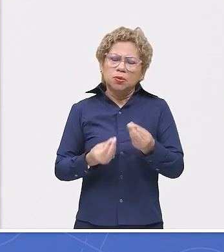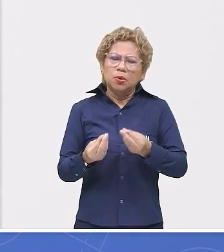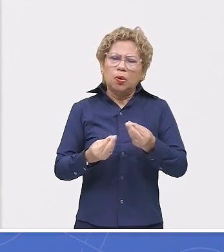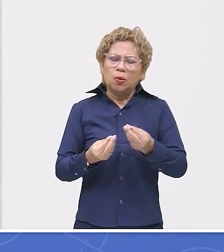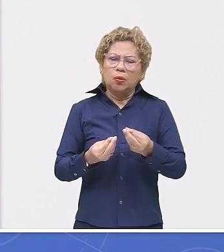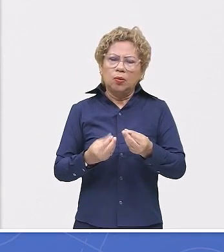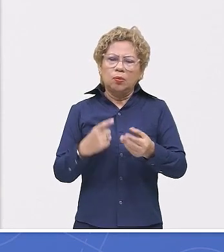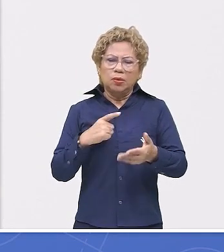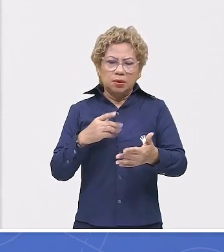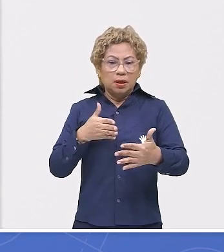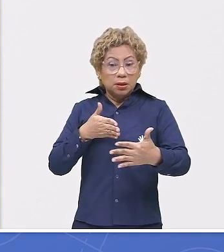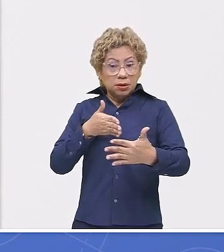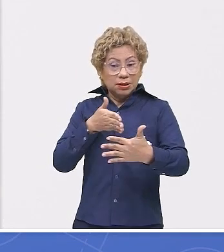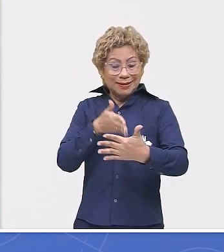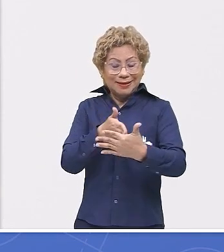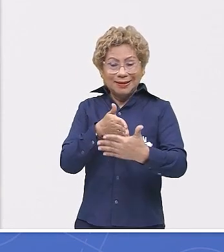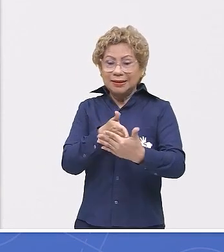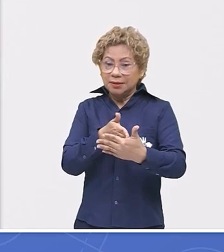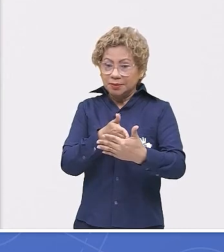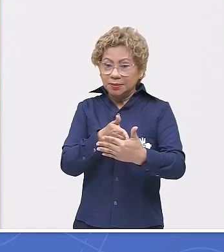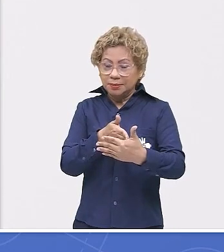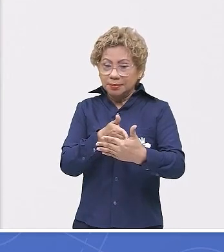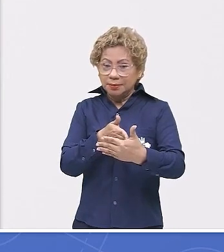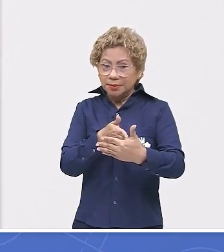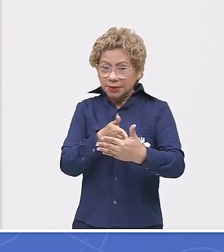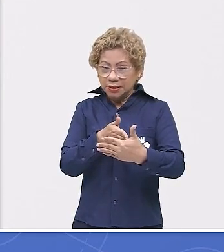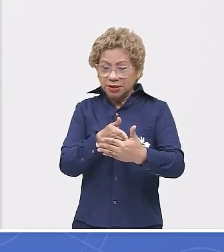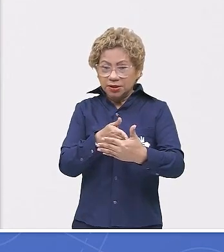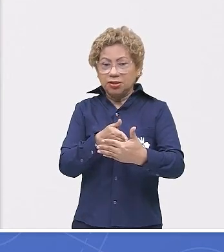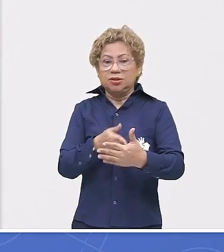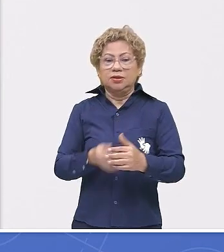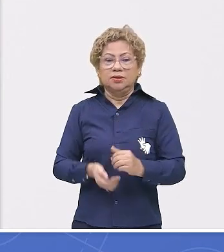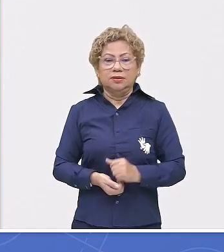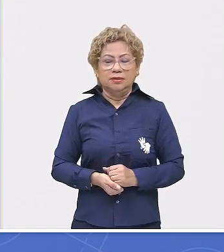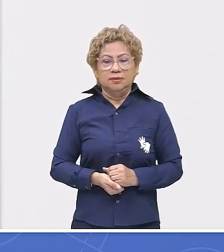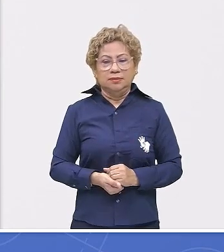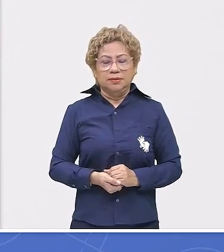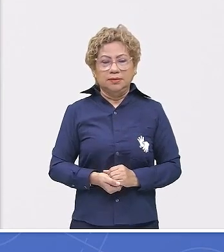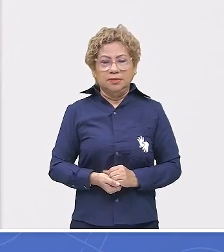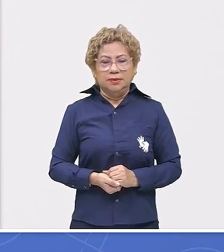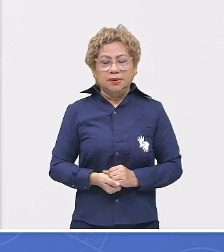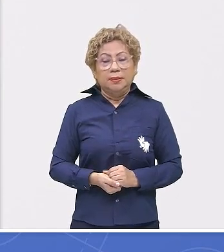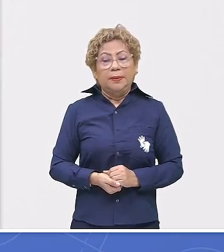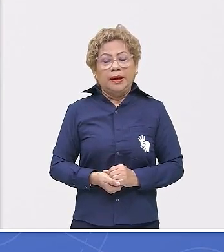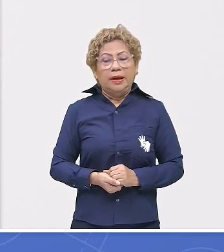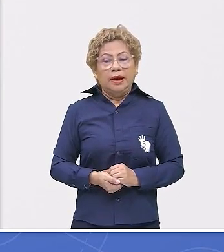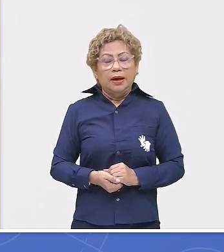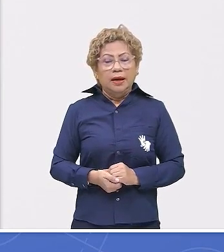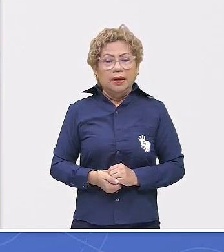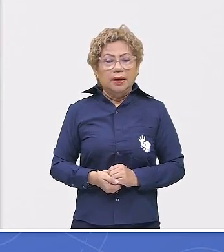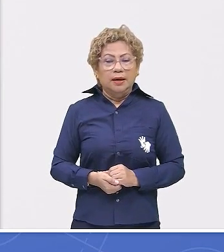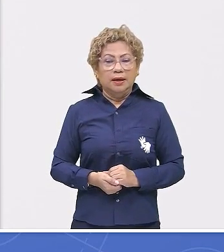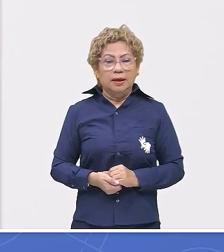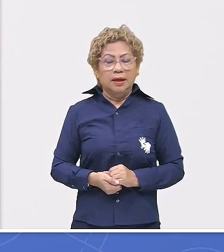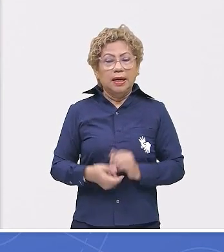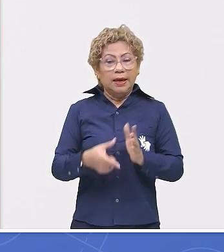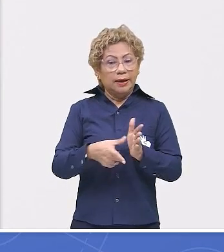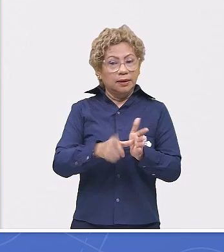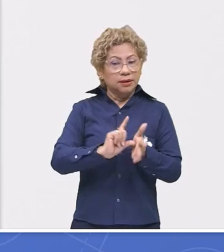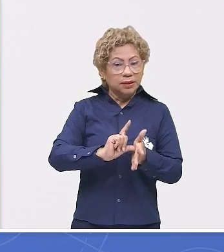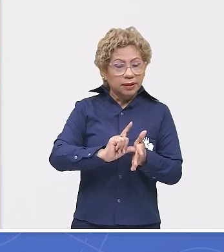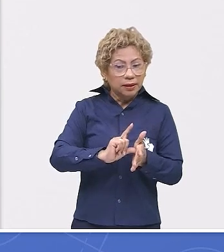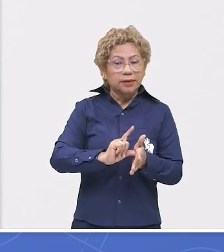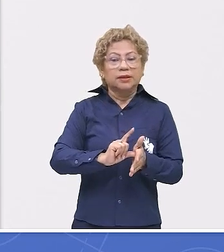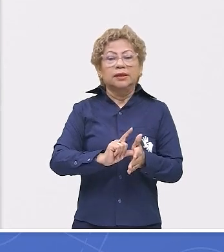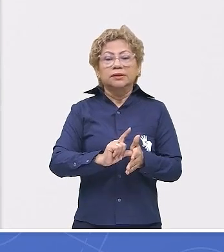limite teórico? Né? Porque antigamente os países faziam o seu próprio horário, então não dava muito certo, porque existem